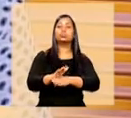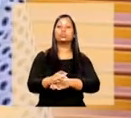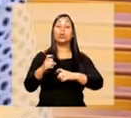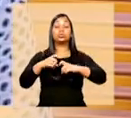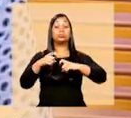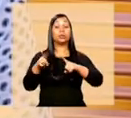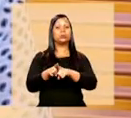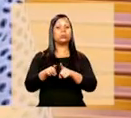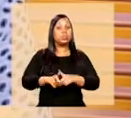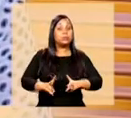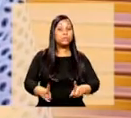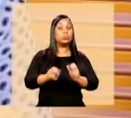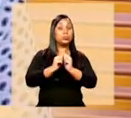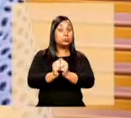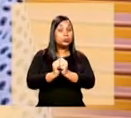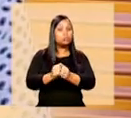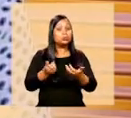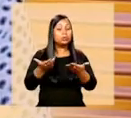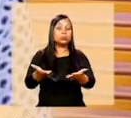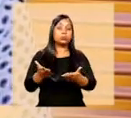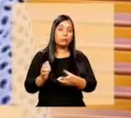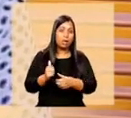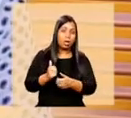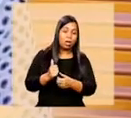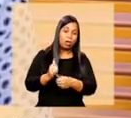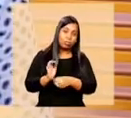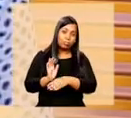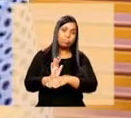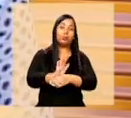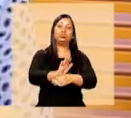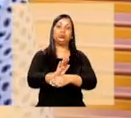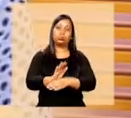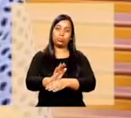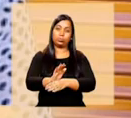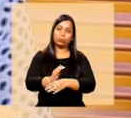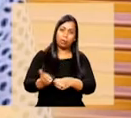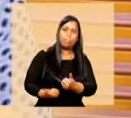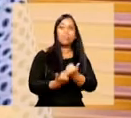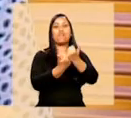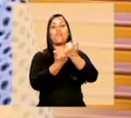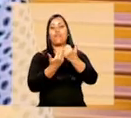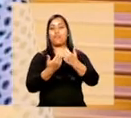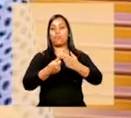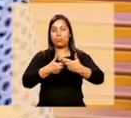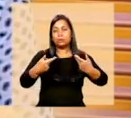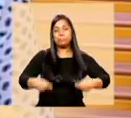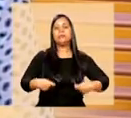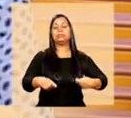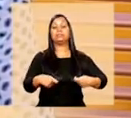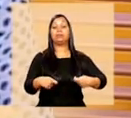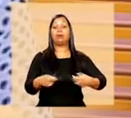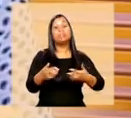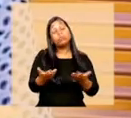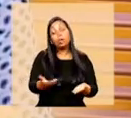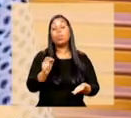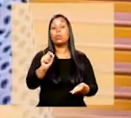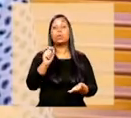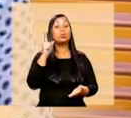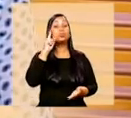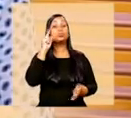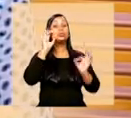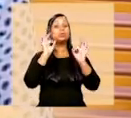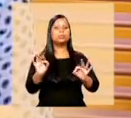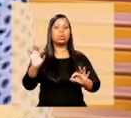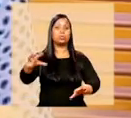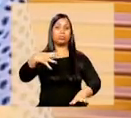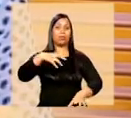os médicos estão sempre ali para te dar um apoio, te dar um resguardo, né? Que você necessita até chegada do dia